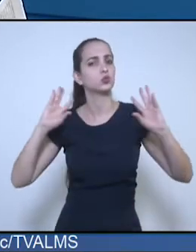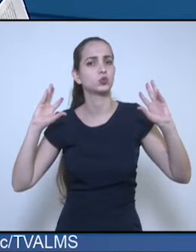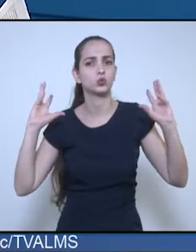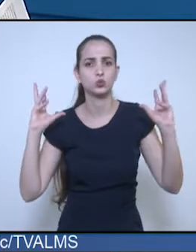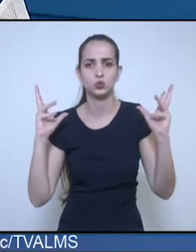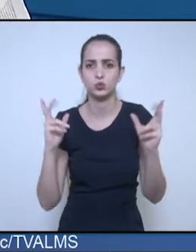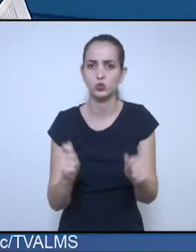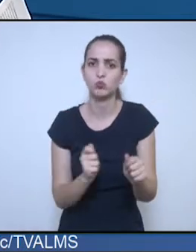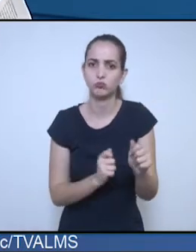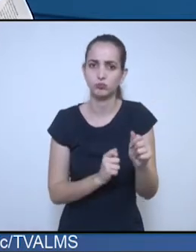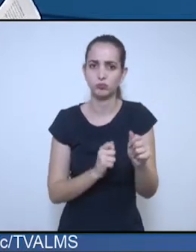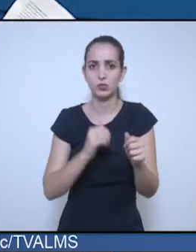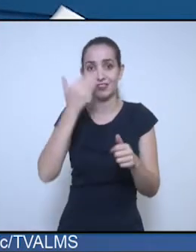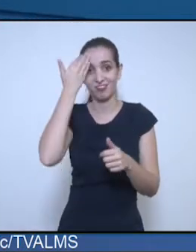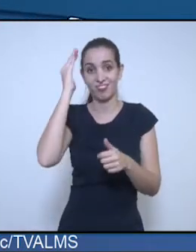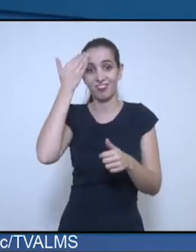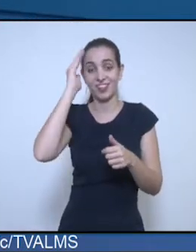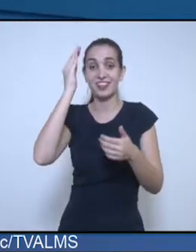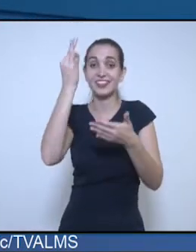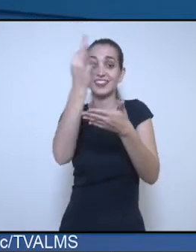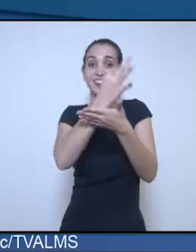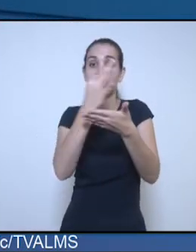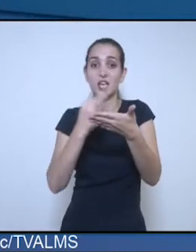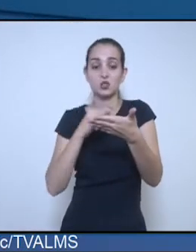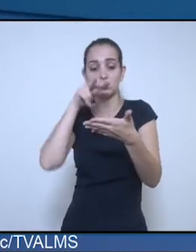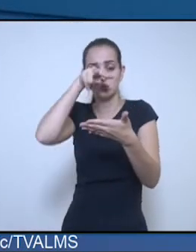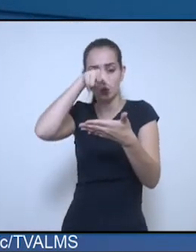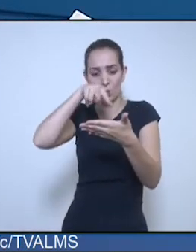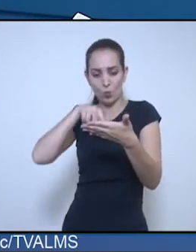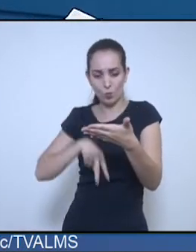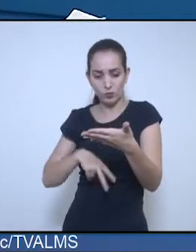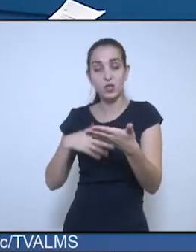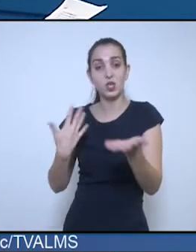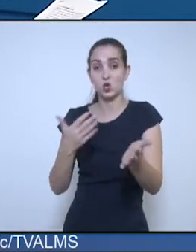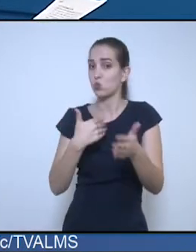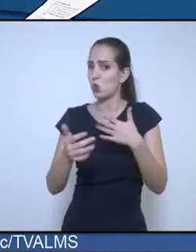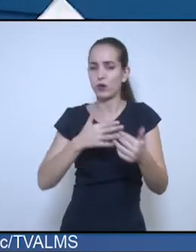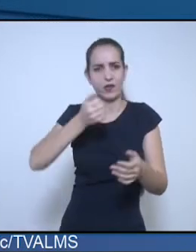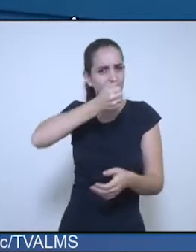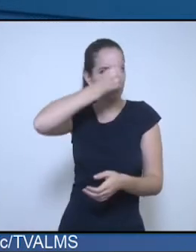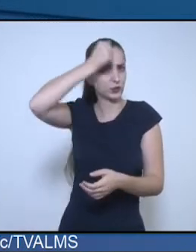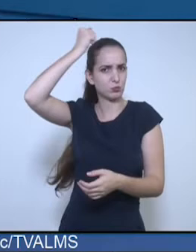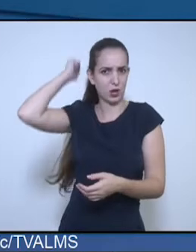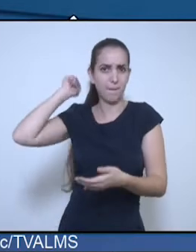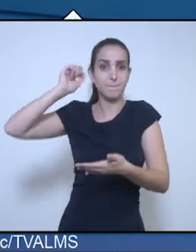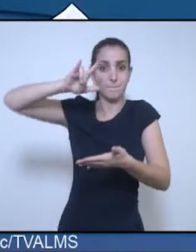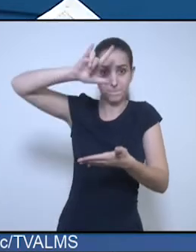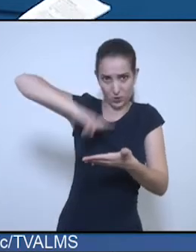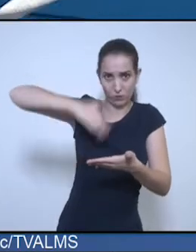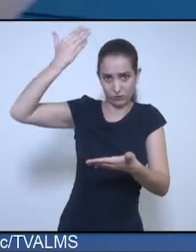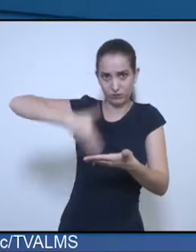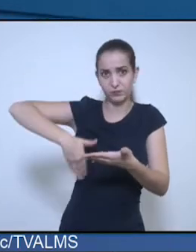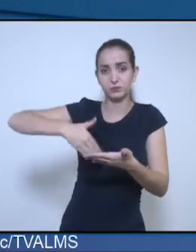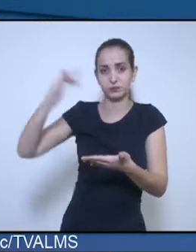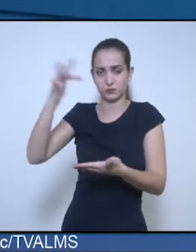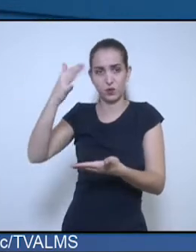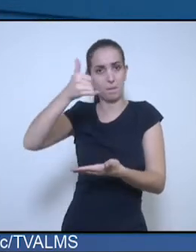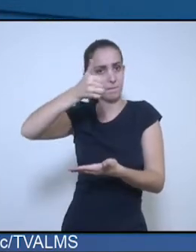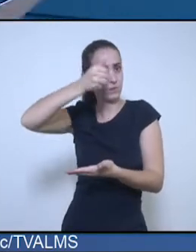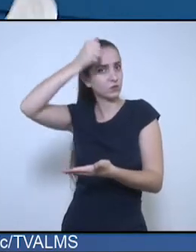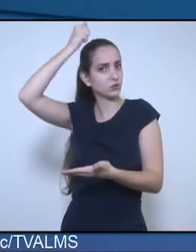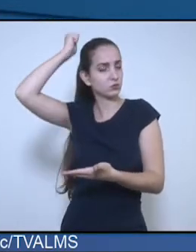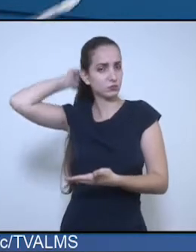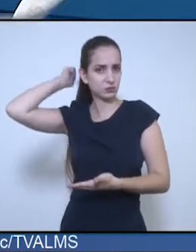regularização de textos. E qualquer vestibular, com certeza, a